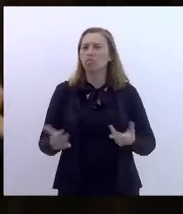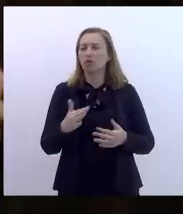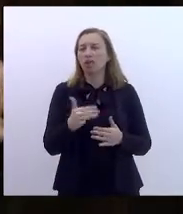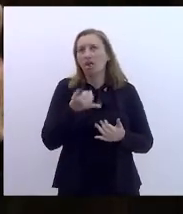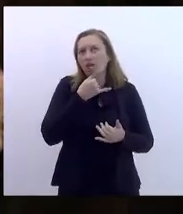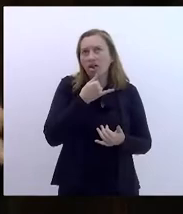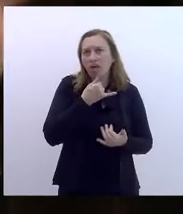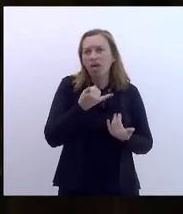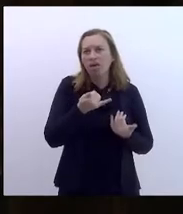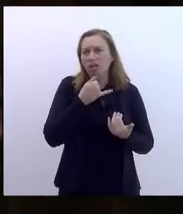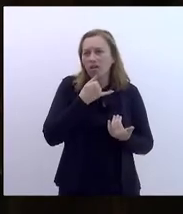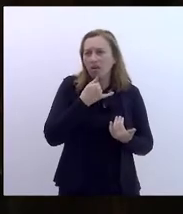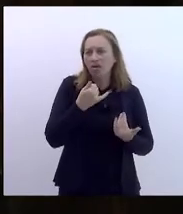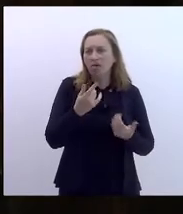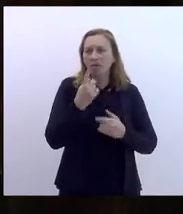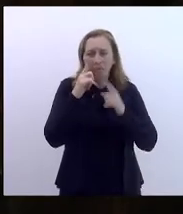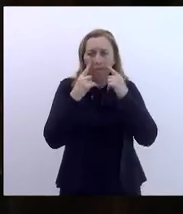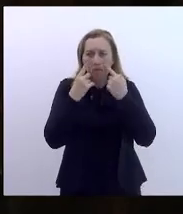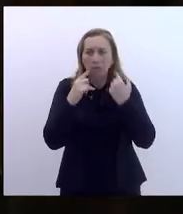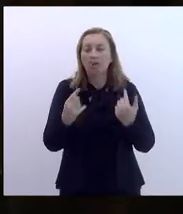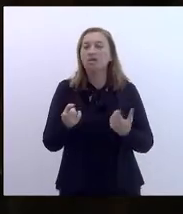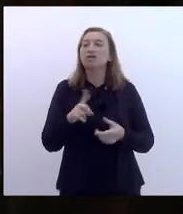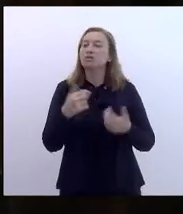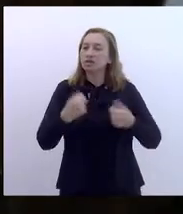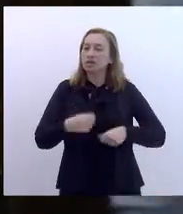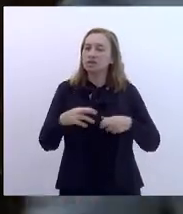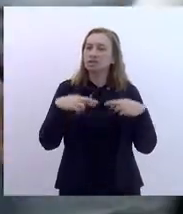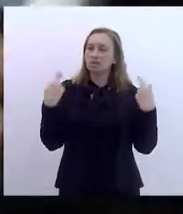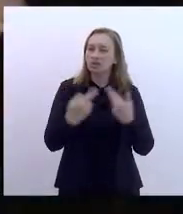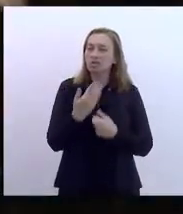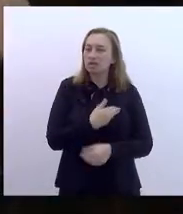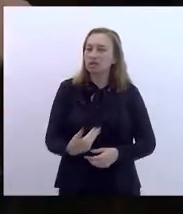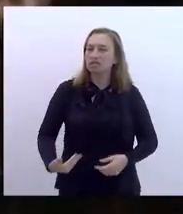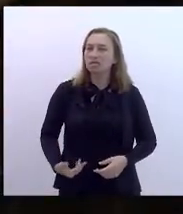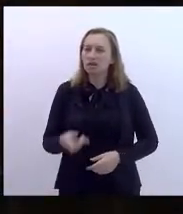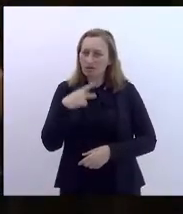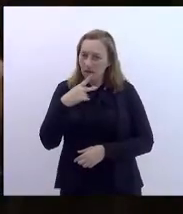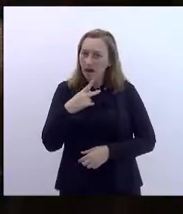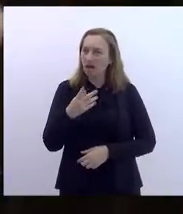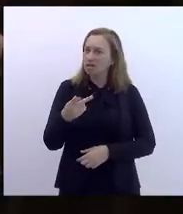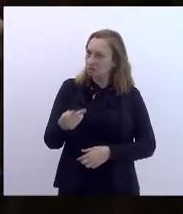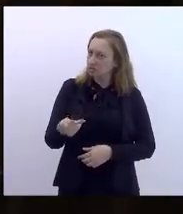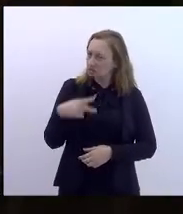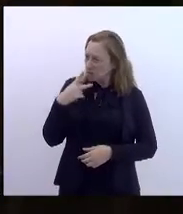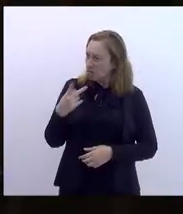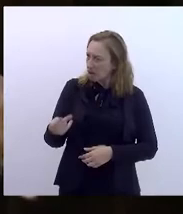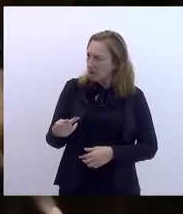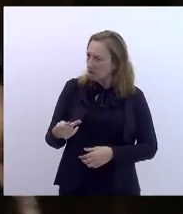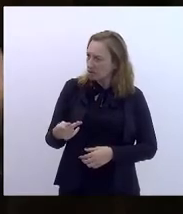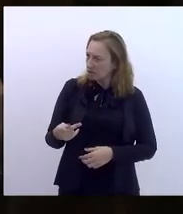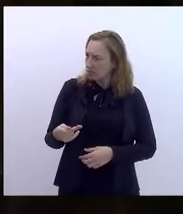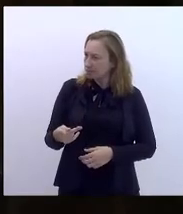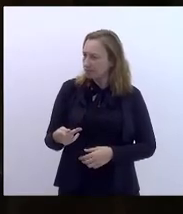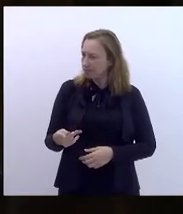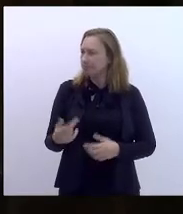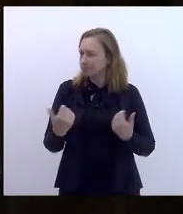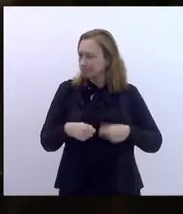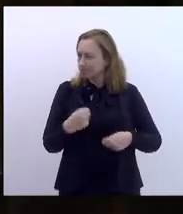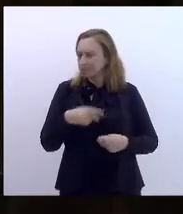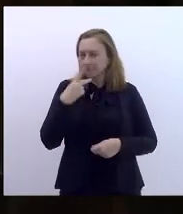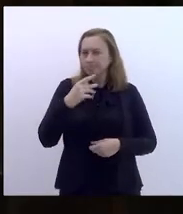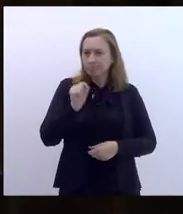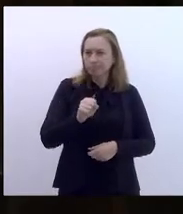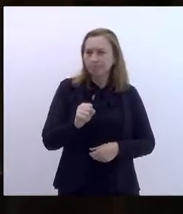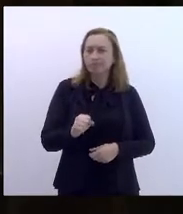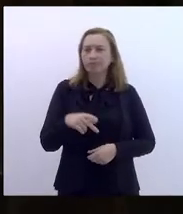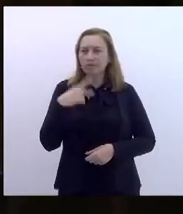Lamentações Mas temos que fazer das nossas audiências públicas e muito bem colocado Quando eu digo isso não é que não tem que ser dito não tem que ser dia de